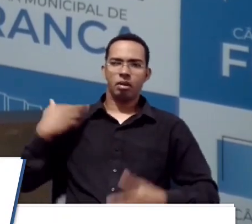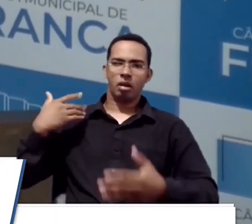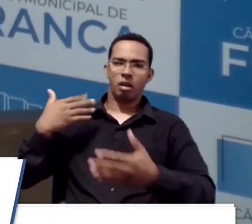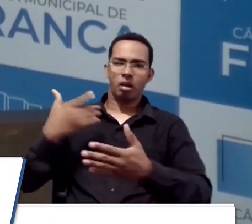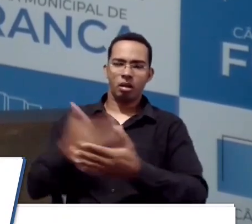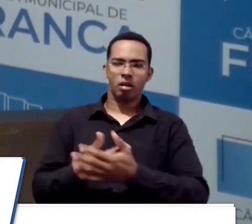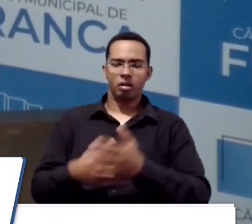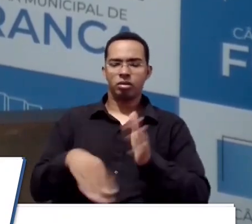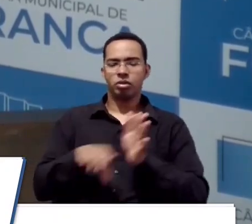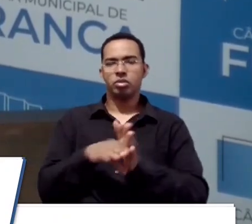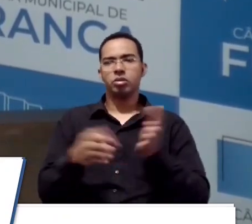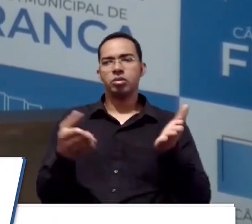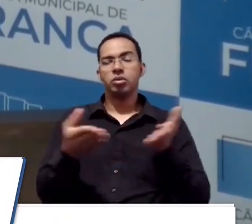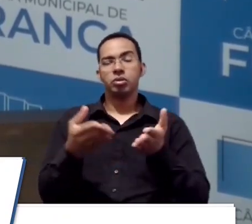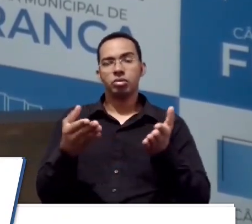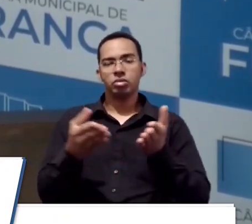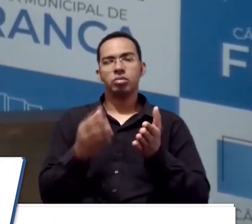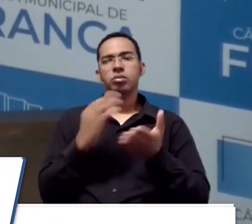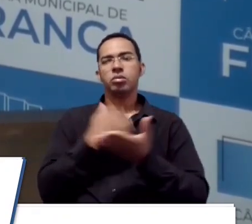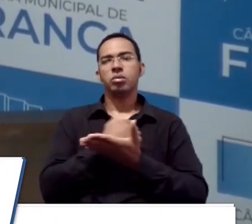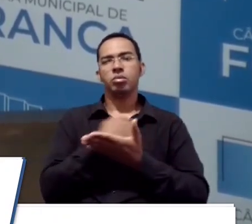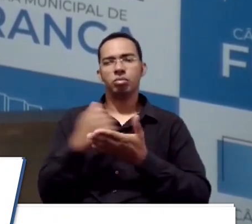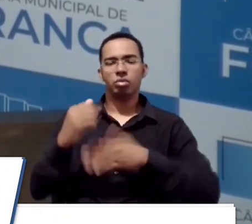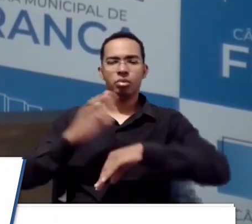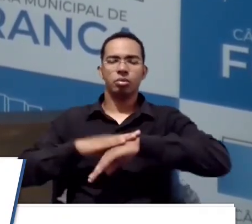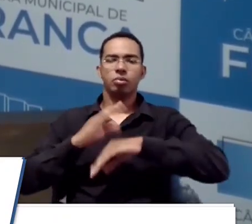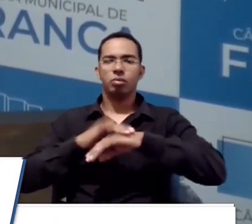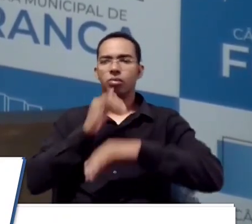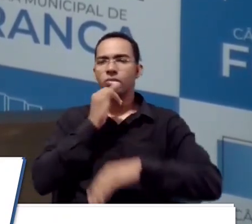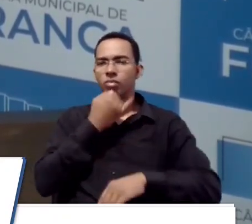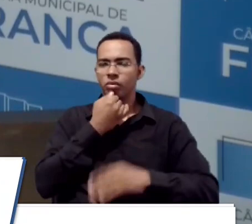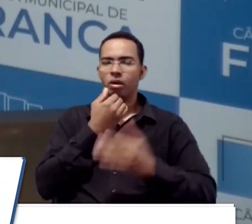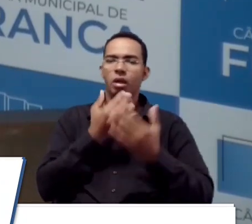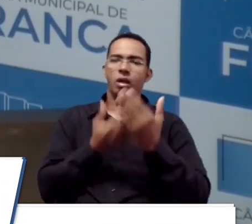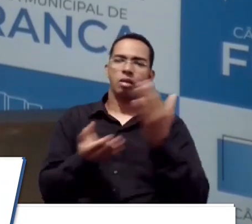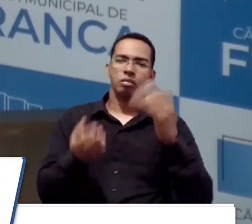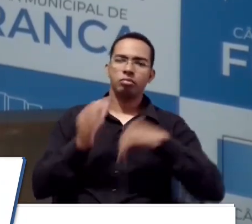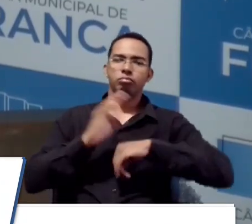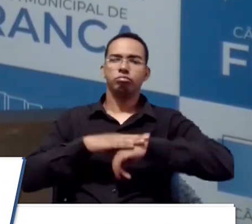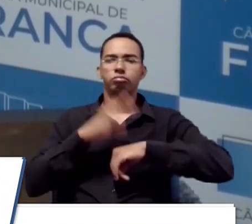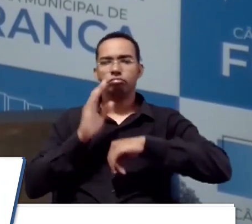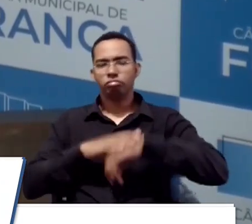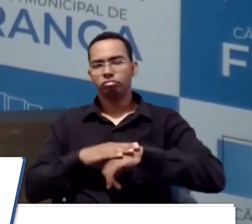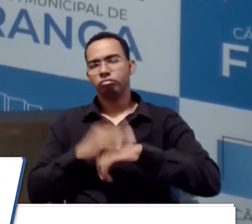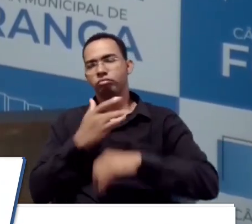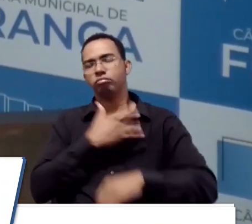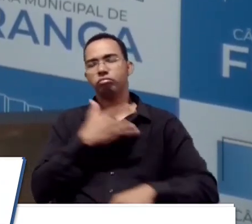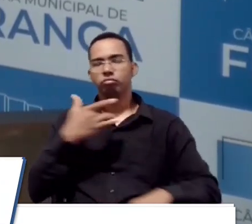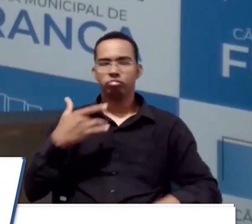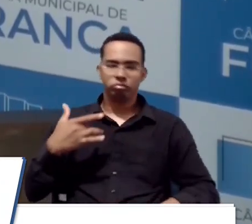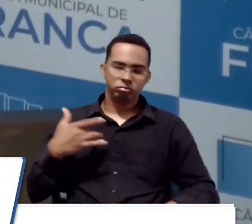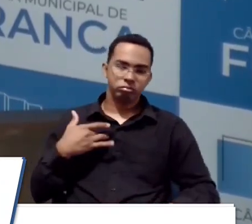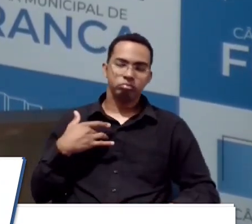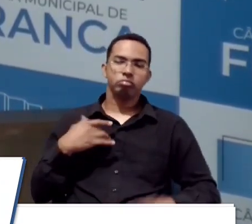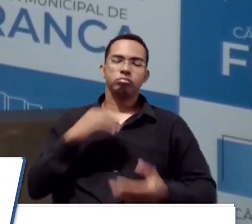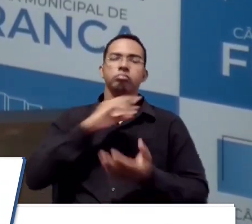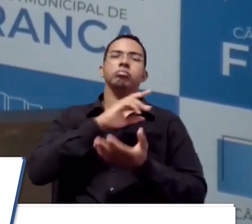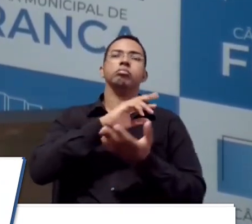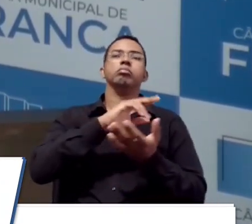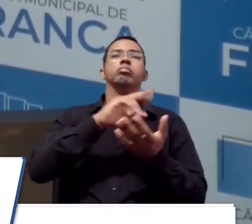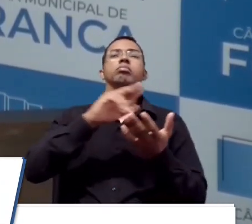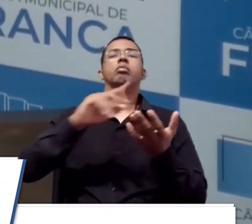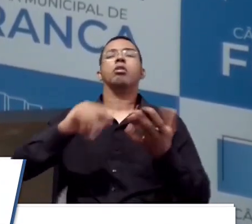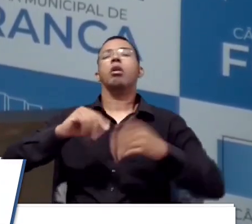chegar aqui, passou por momentos tristes, perdas, momentos na saúde e tantas outras